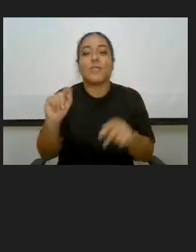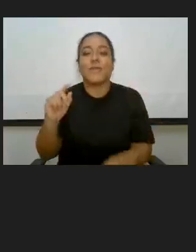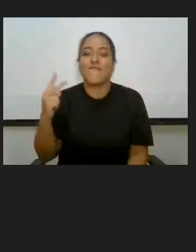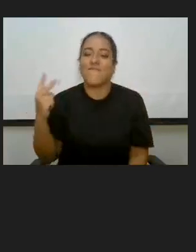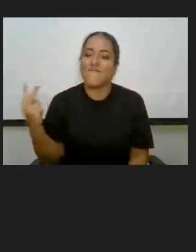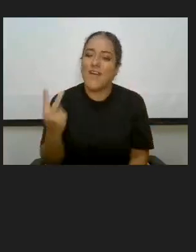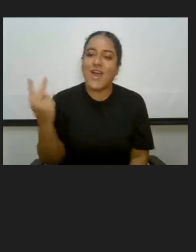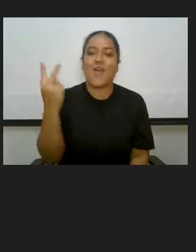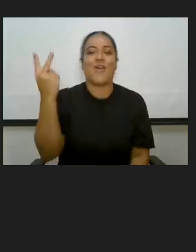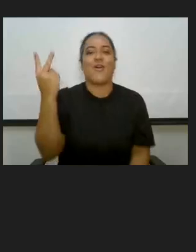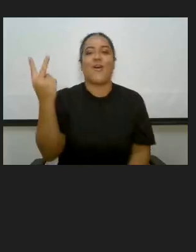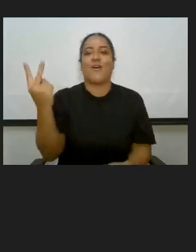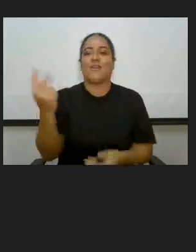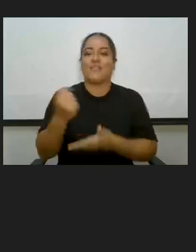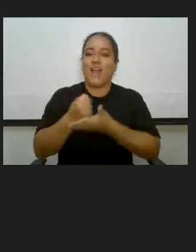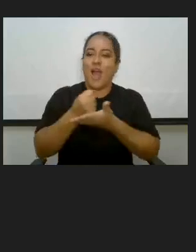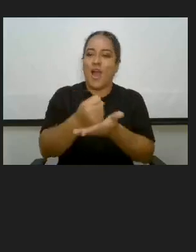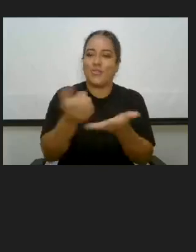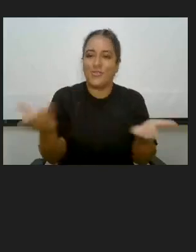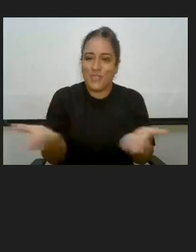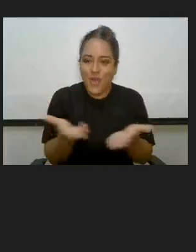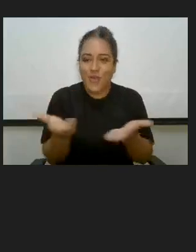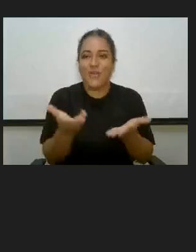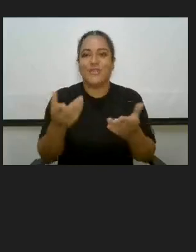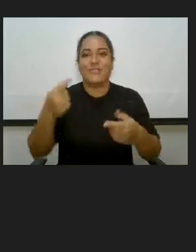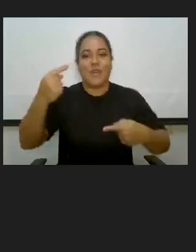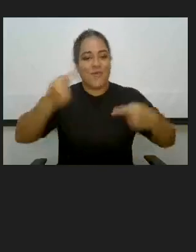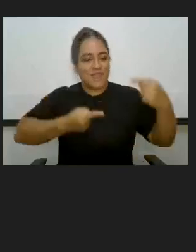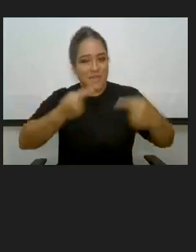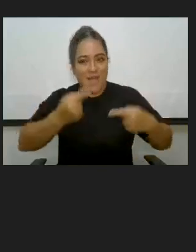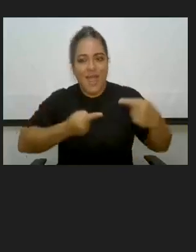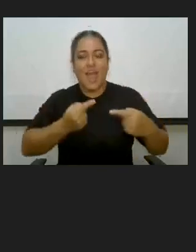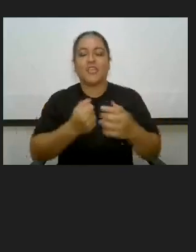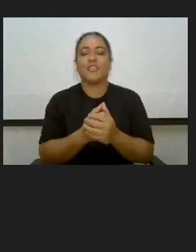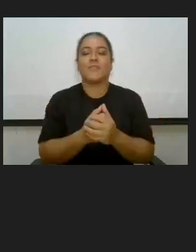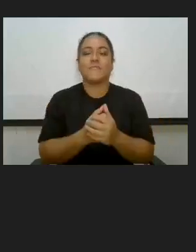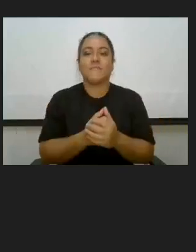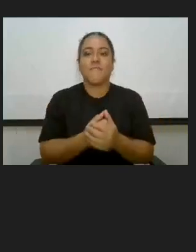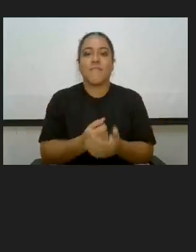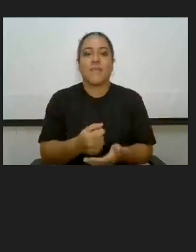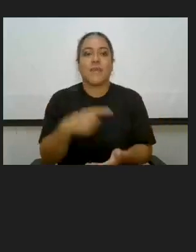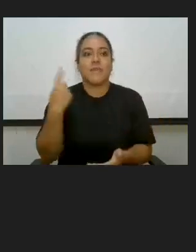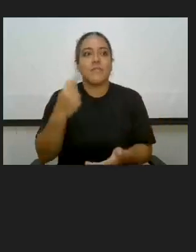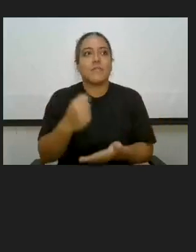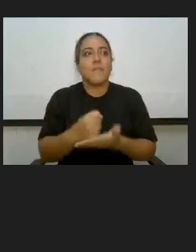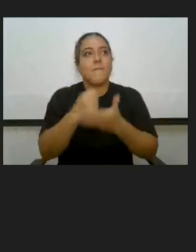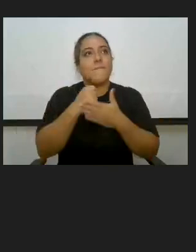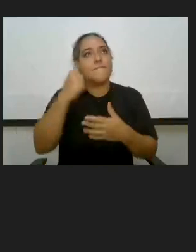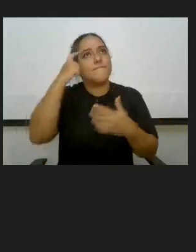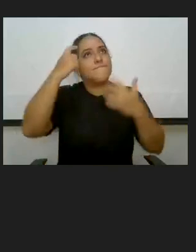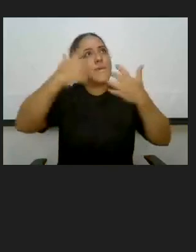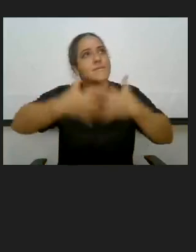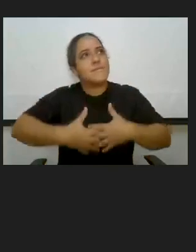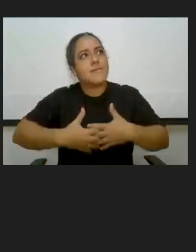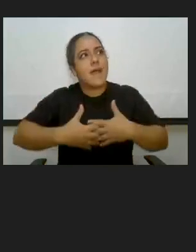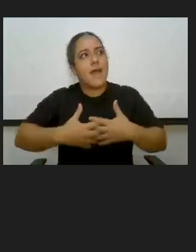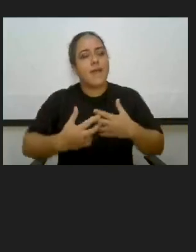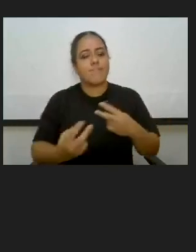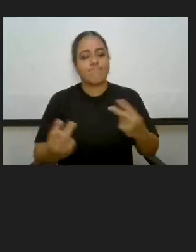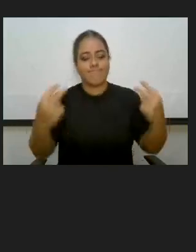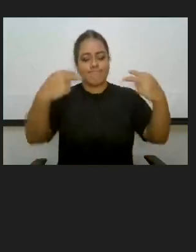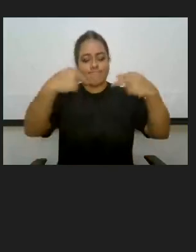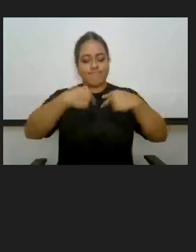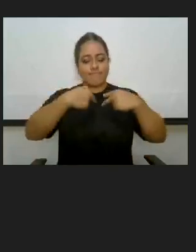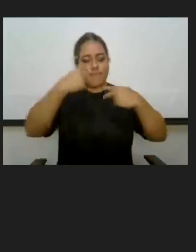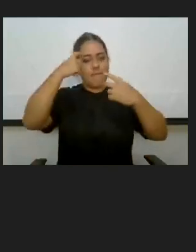valorosa contribuição que ela vai trazer hoje ao debate, ajudando a gente a pensar, a se